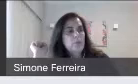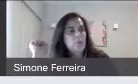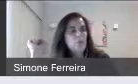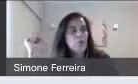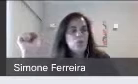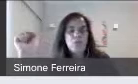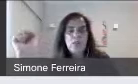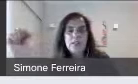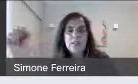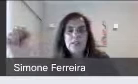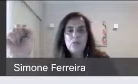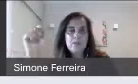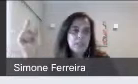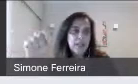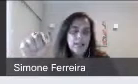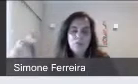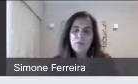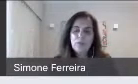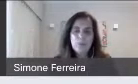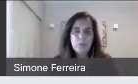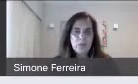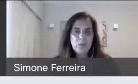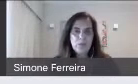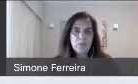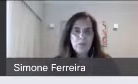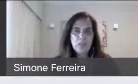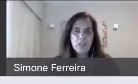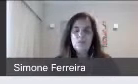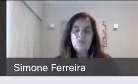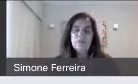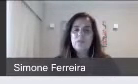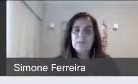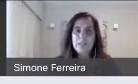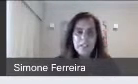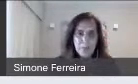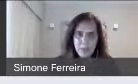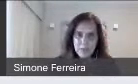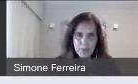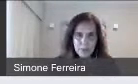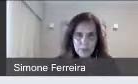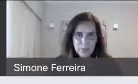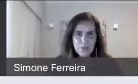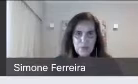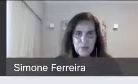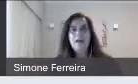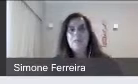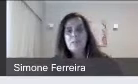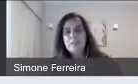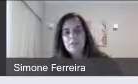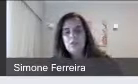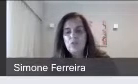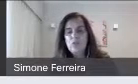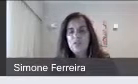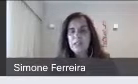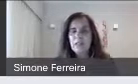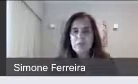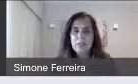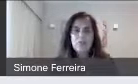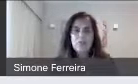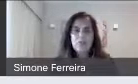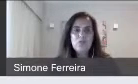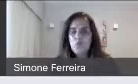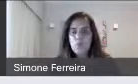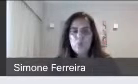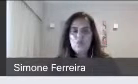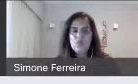Os nossos orientadores são treinados pelo Departamento do Estado americano. Nós estamos sempre participando de apresentações, de treinamentos,